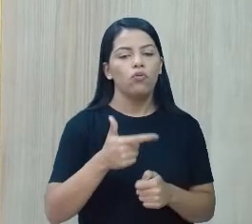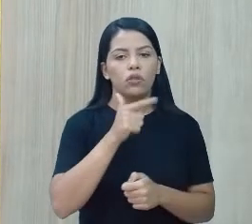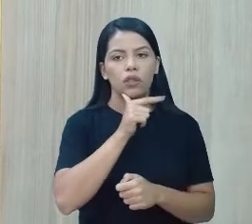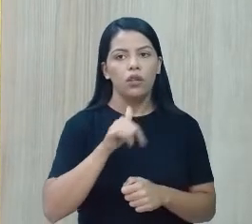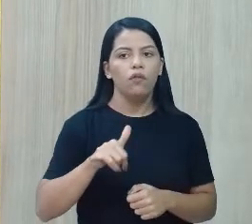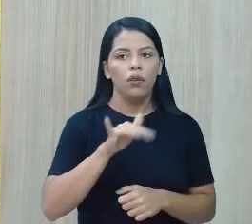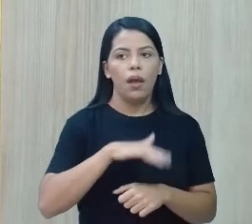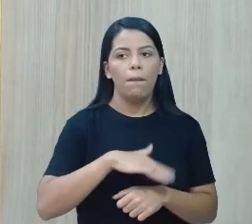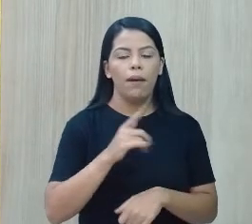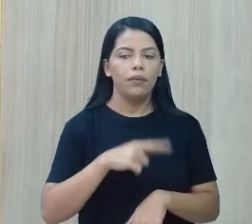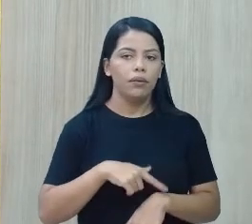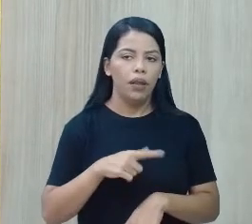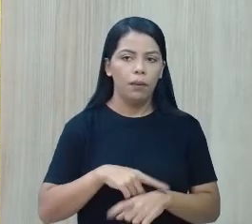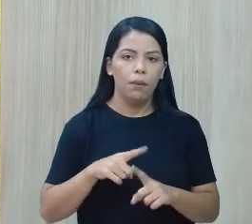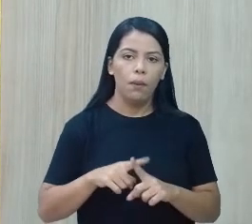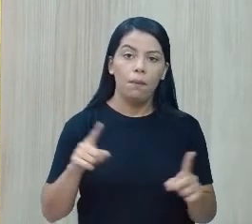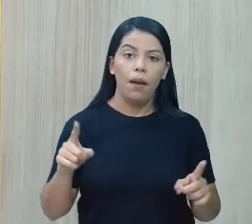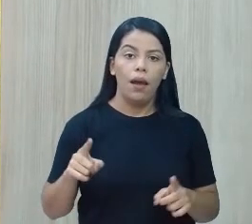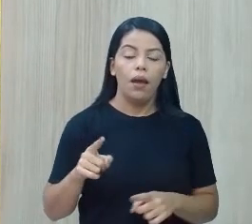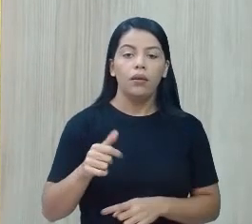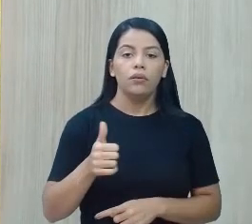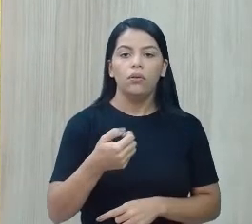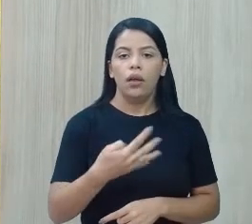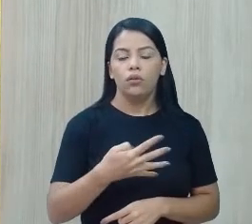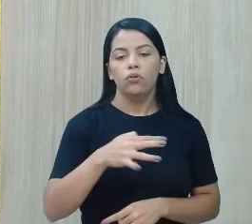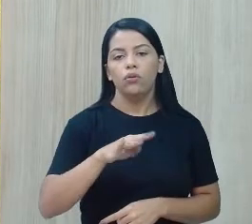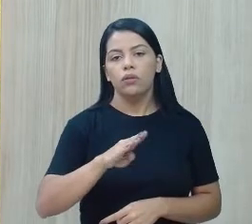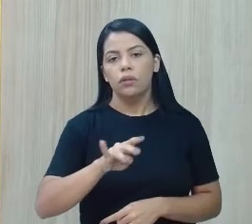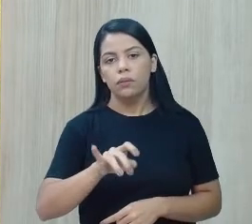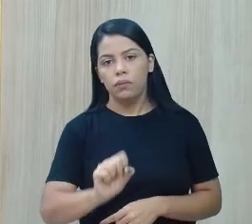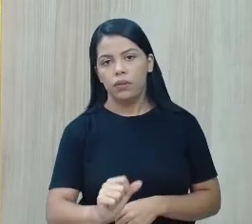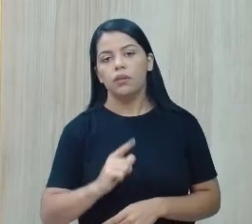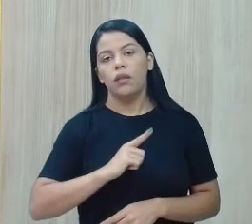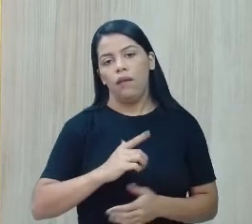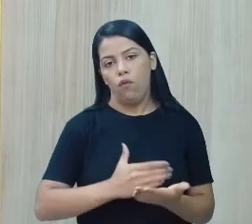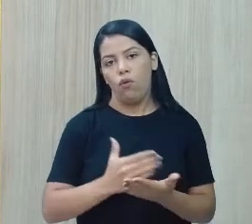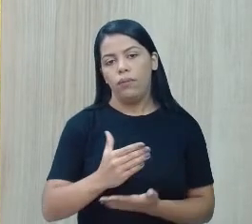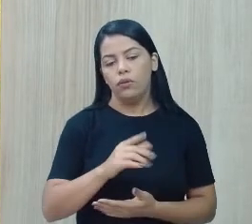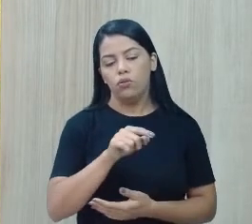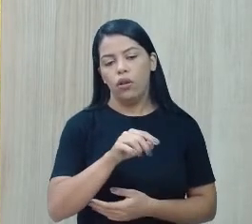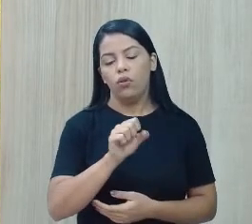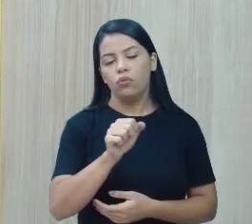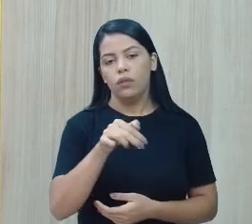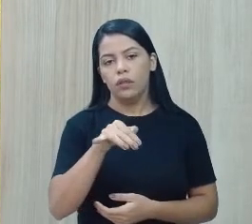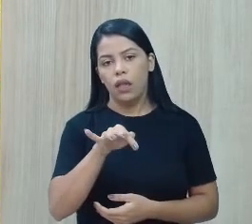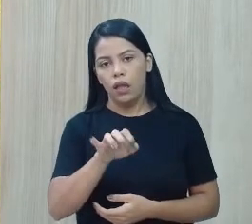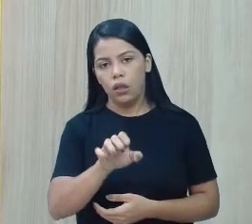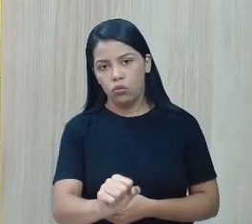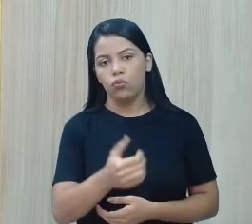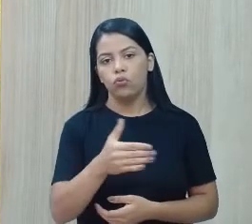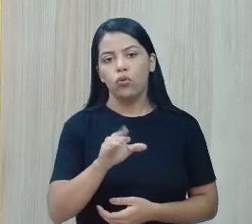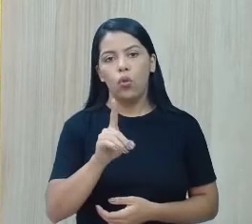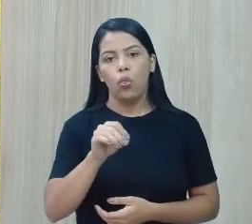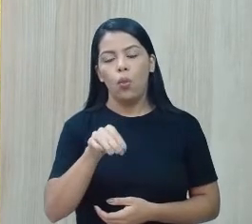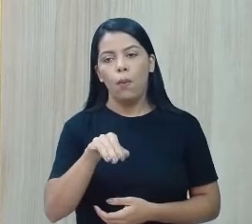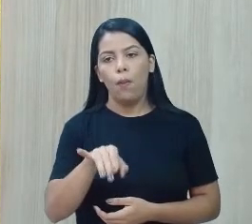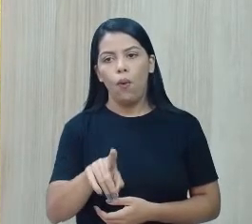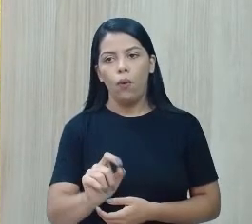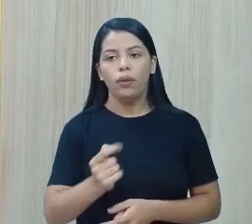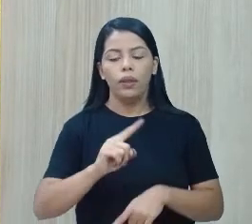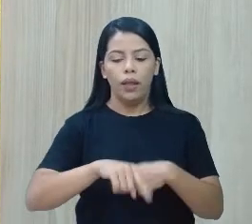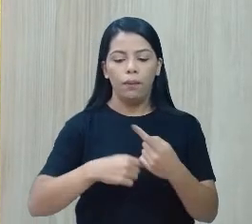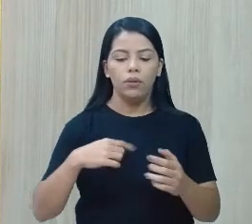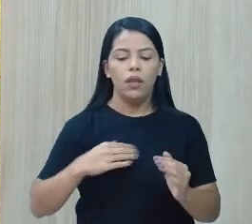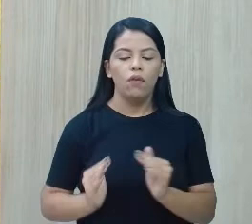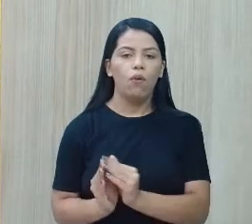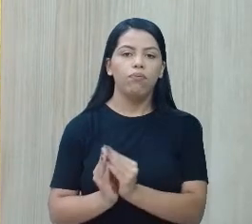bis. Sim. Mas a justiça seja feita. Depois a gente viu lá os balões, 2 tipos de balões, um balão que não era